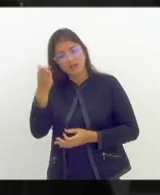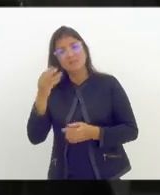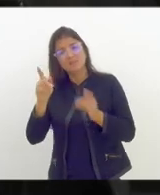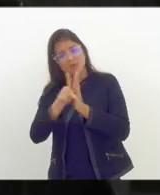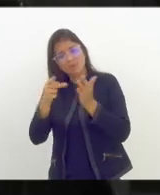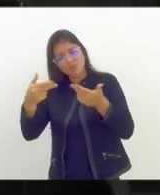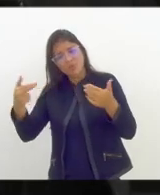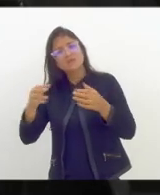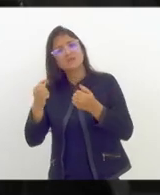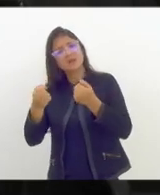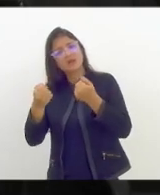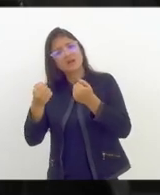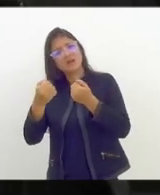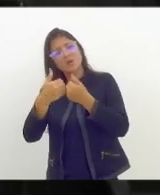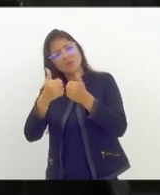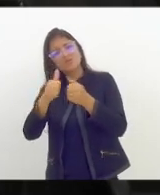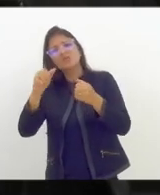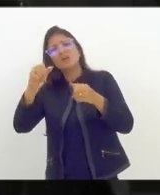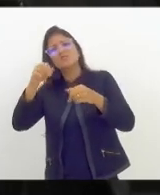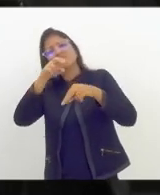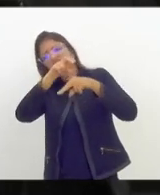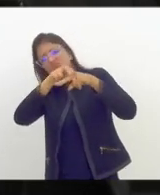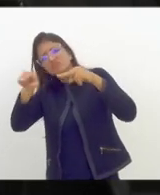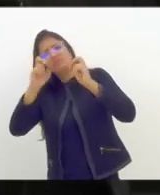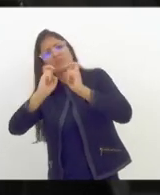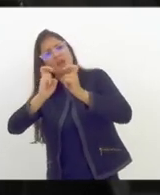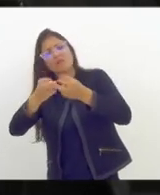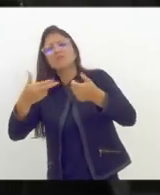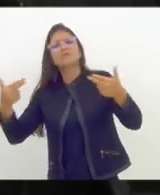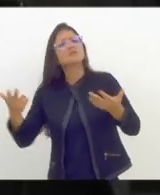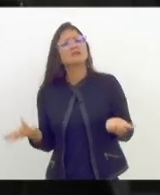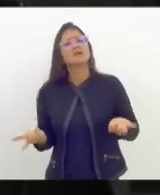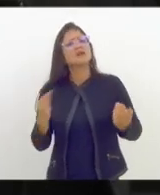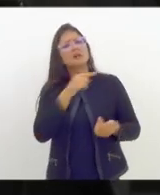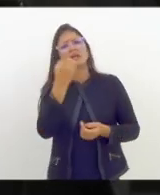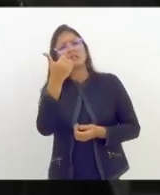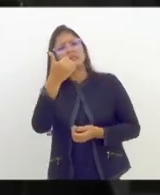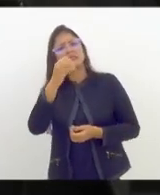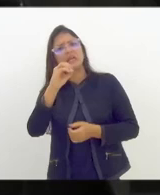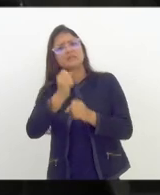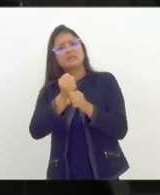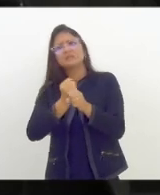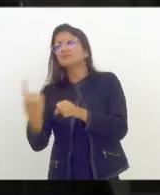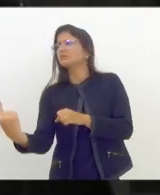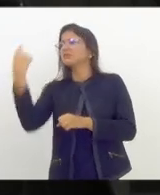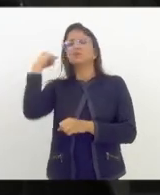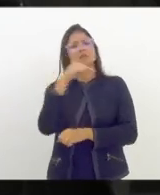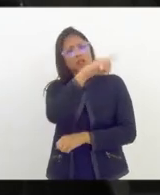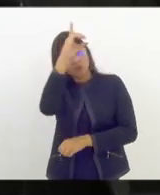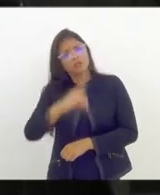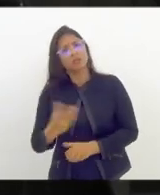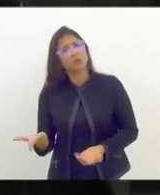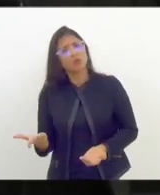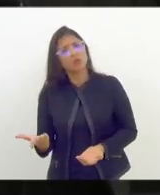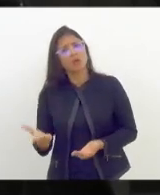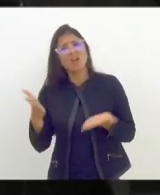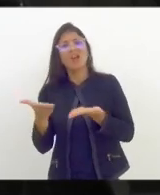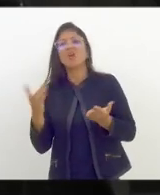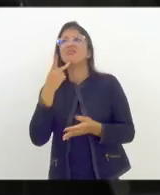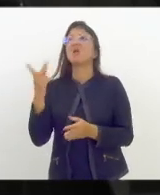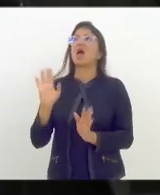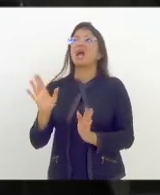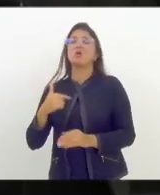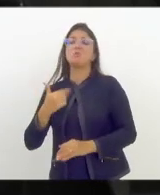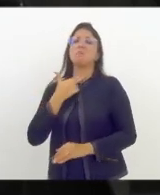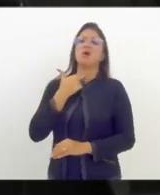então, ele foi diretor jurídico da Supervia 10 anos atrás e ainda se considera impedido de tratar de temas ligados ao transporte ferroviário.